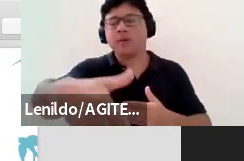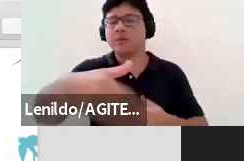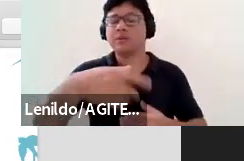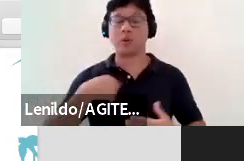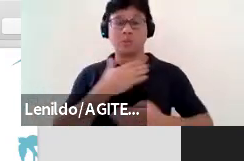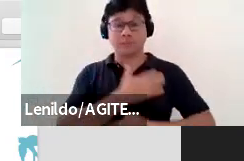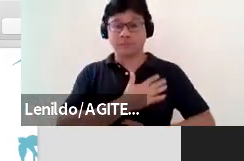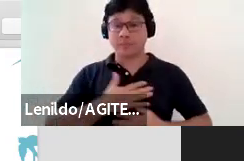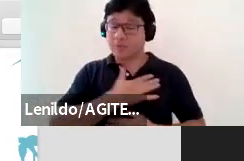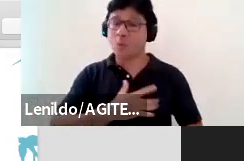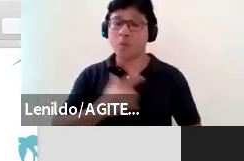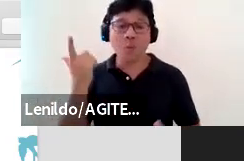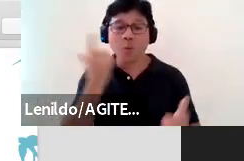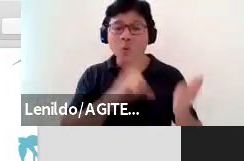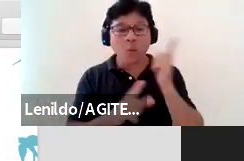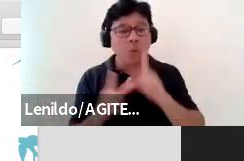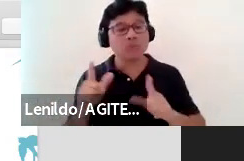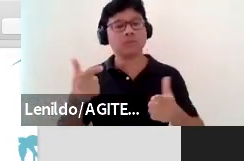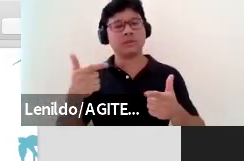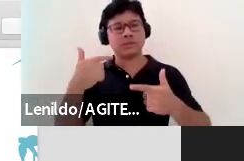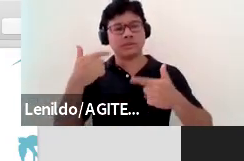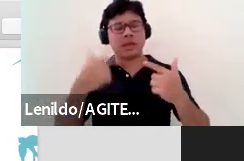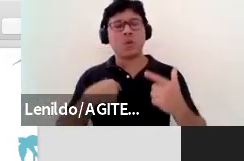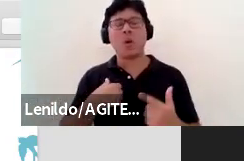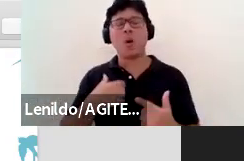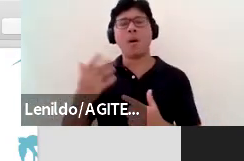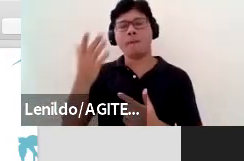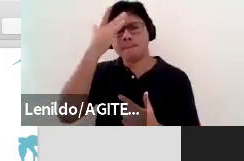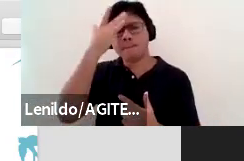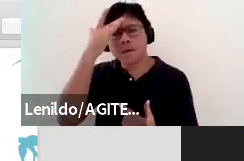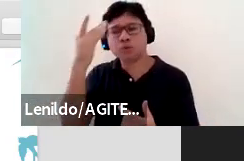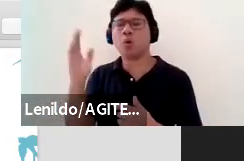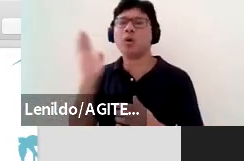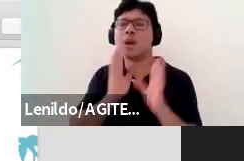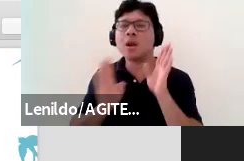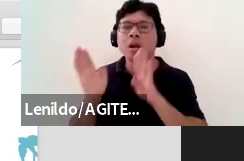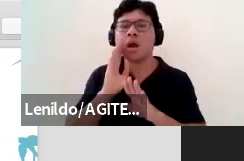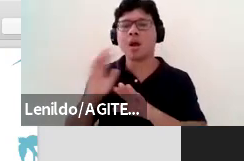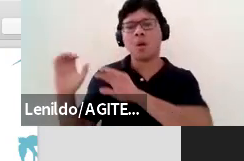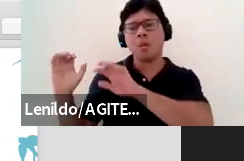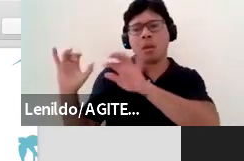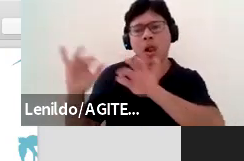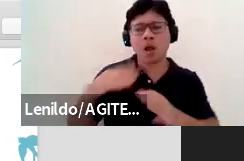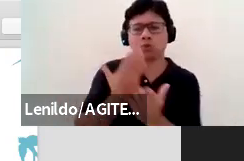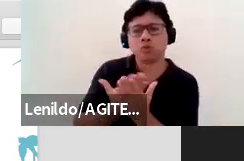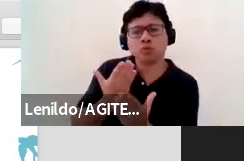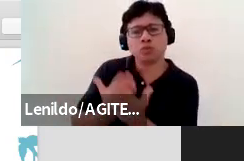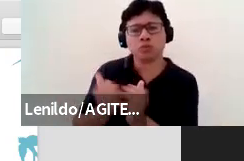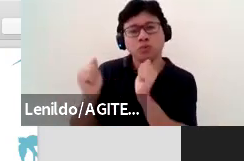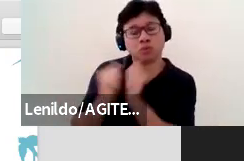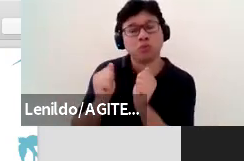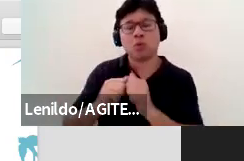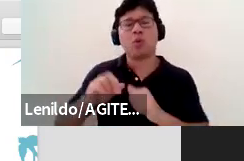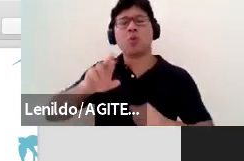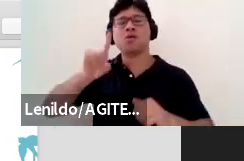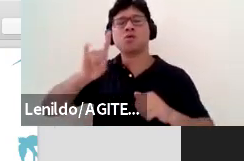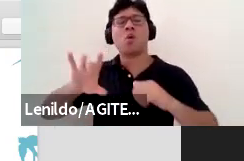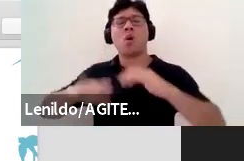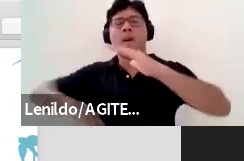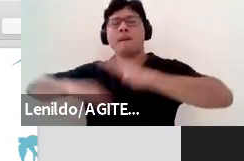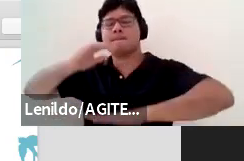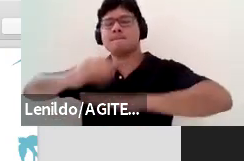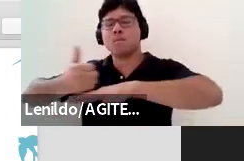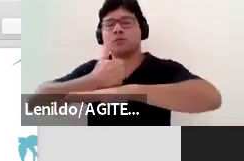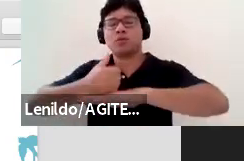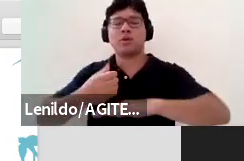de conseguir, de ter conseguido atrair até agora gente muito bacana, né? Então, não só os profissionais que dão as